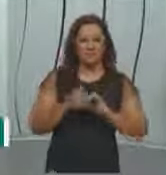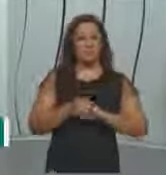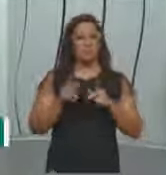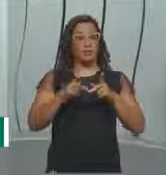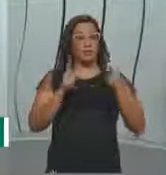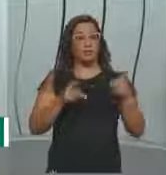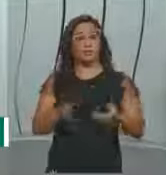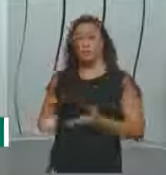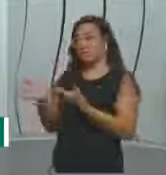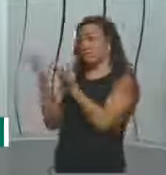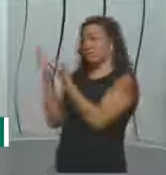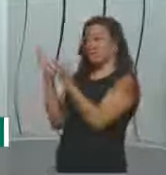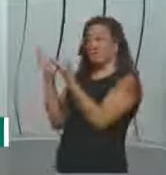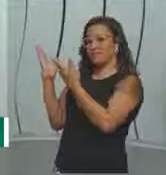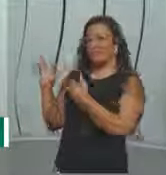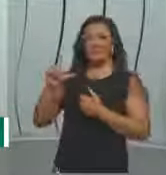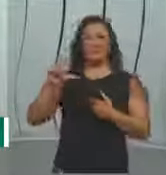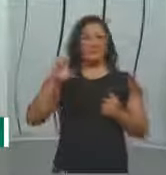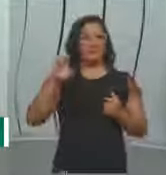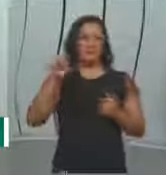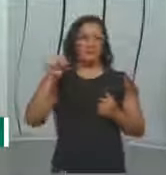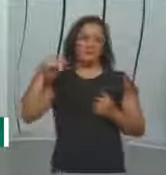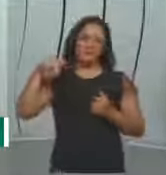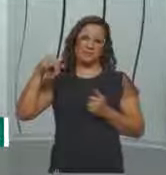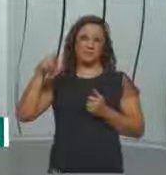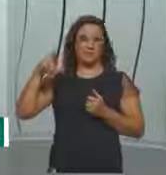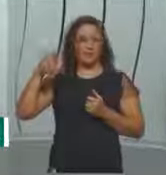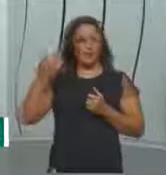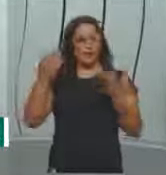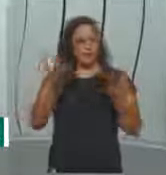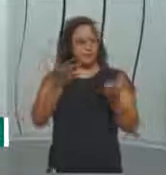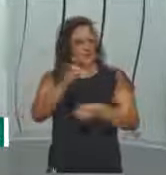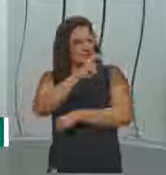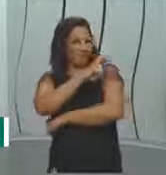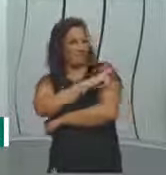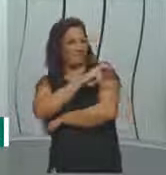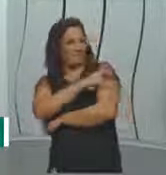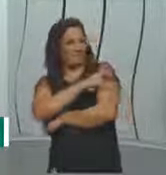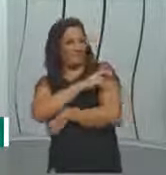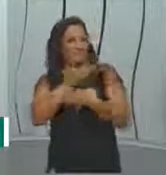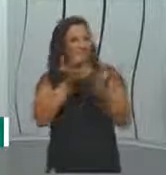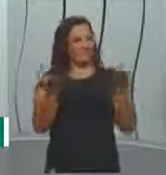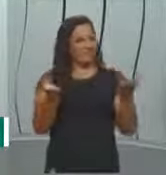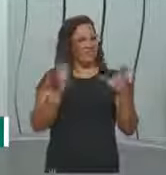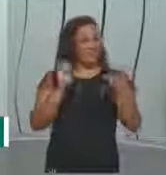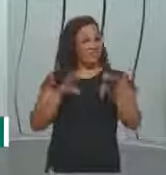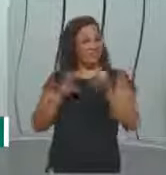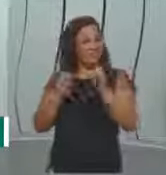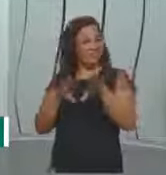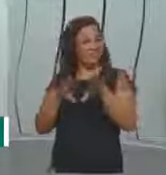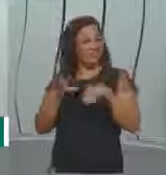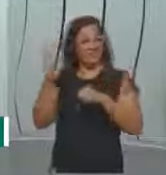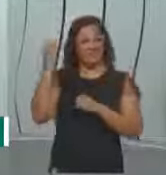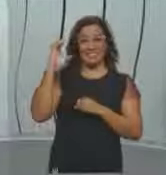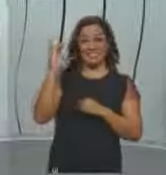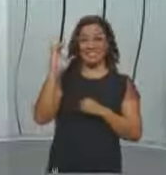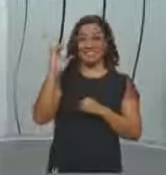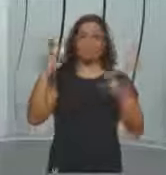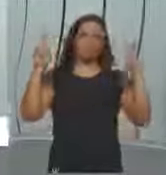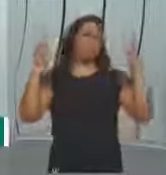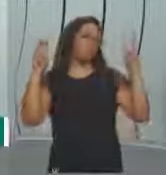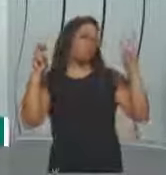Eu sou a professora de Ciências Leonora, estou com você, aluno do 5º ano, para mais uma aula. E o tema da aula de hoje